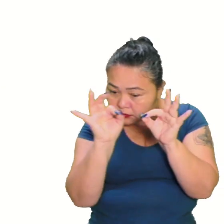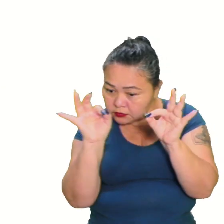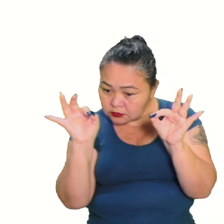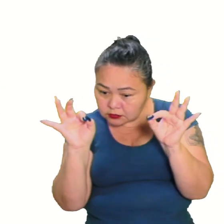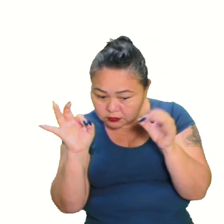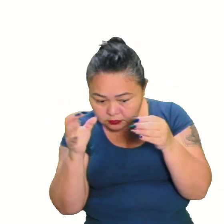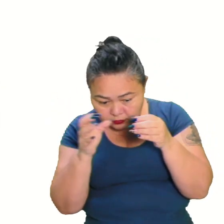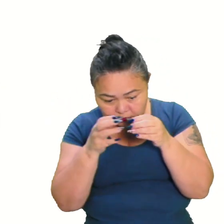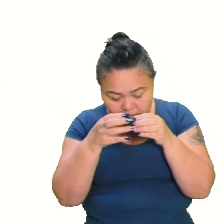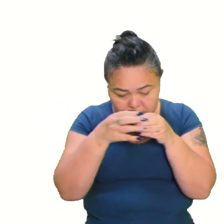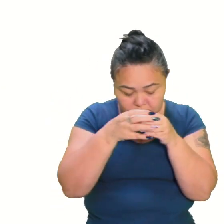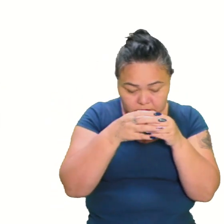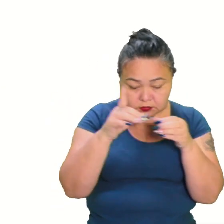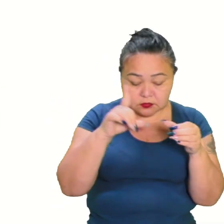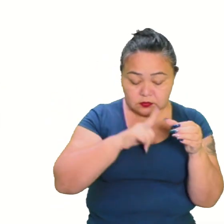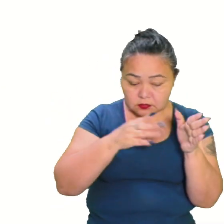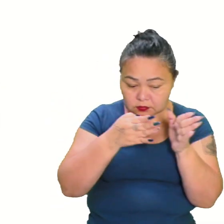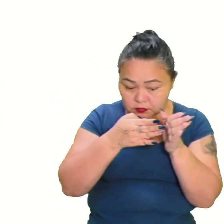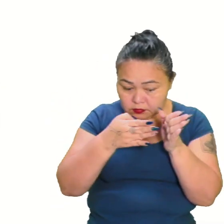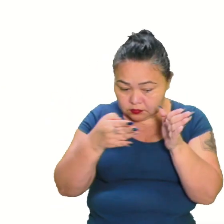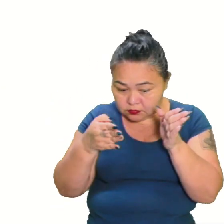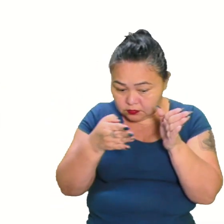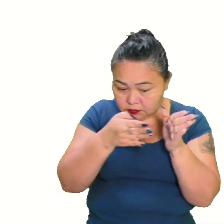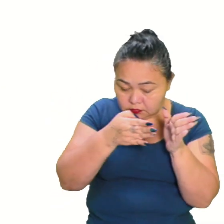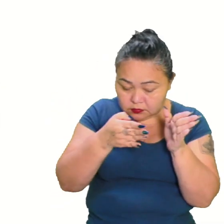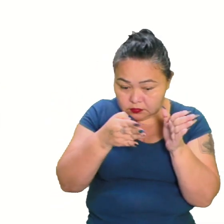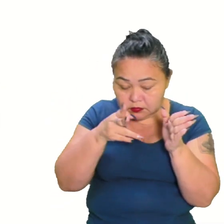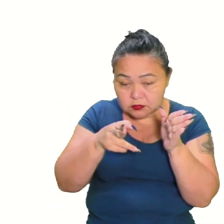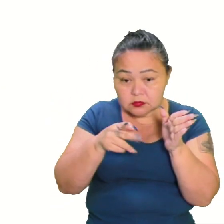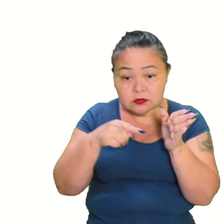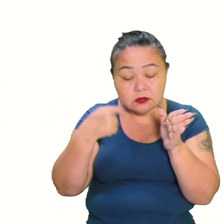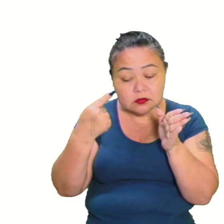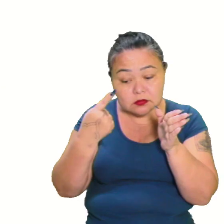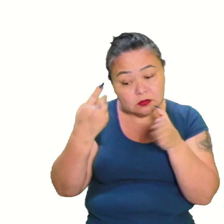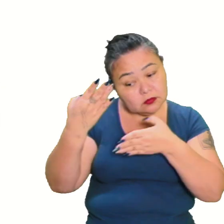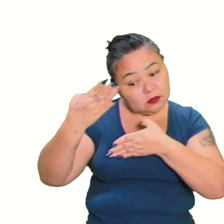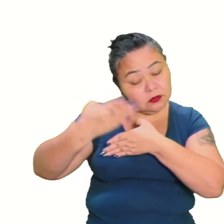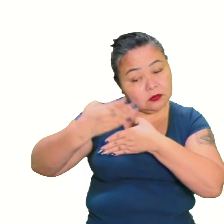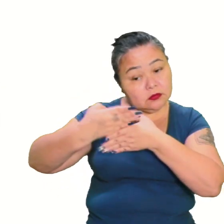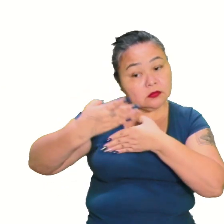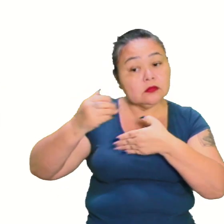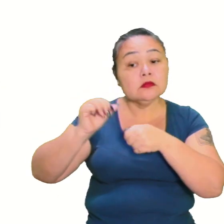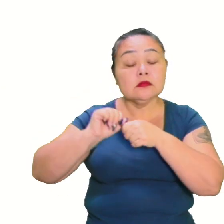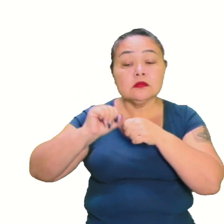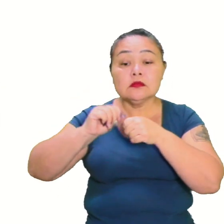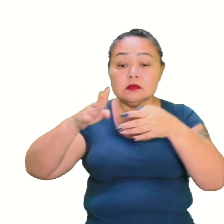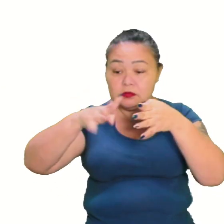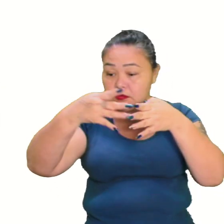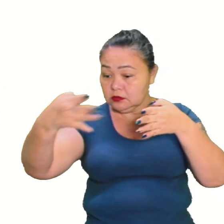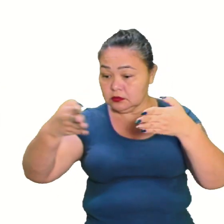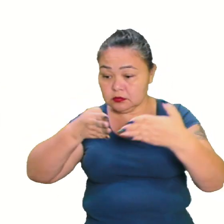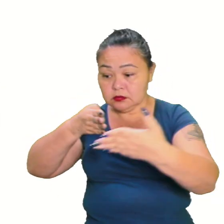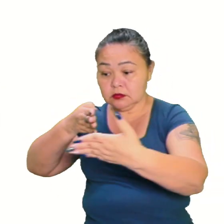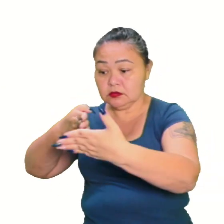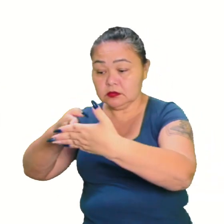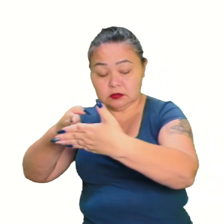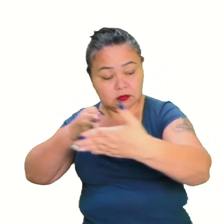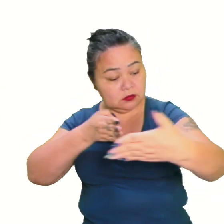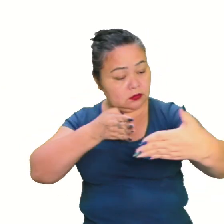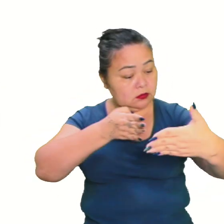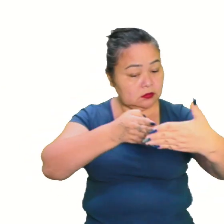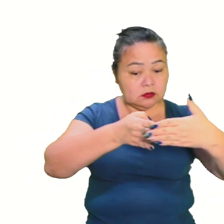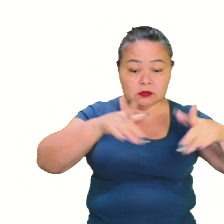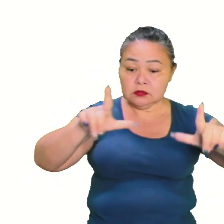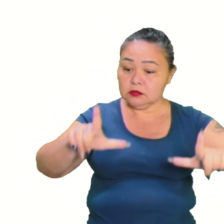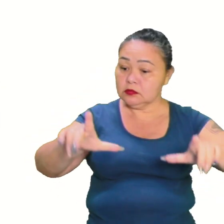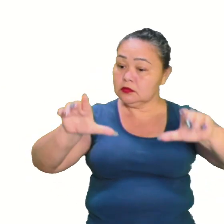reta real. Beleza? Os intervalos são como os nossos muros ou cercas, que delimitam os nossos